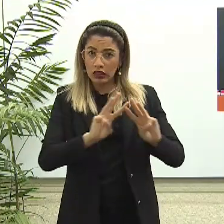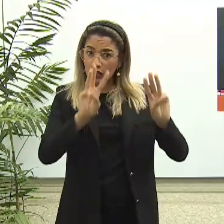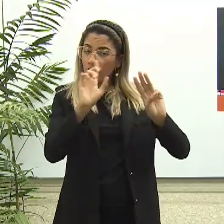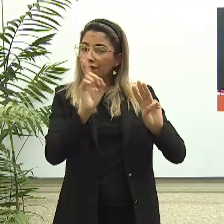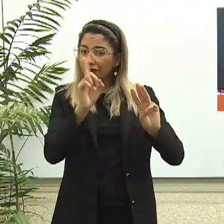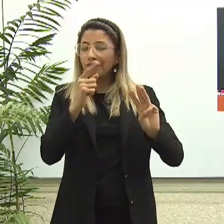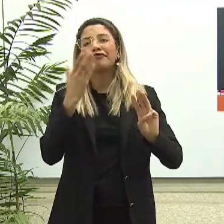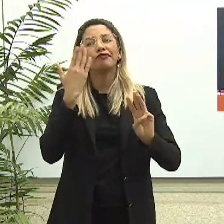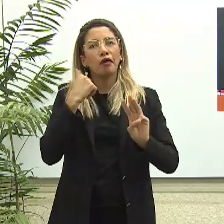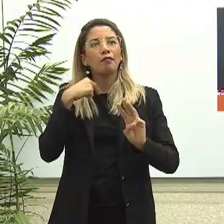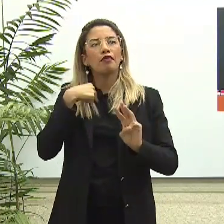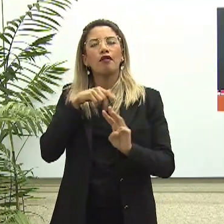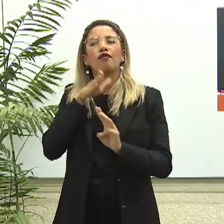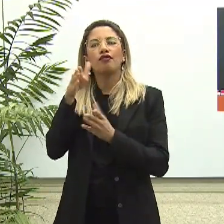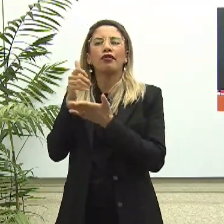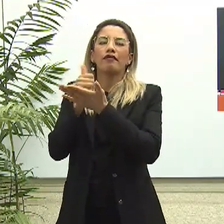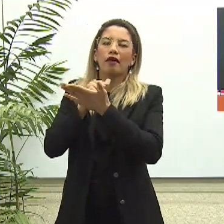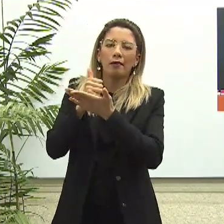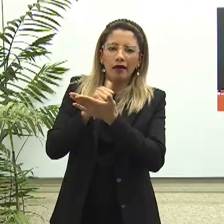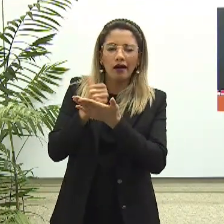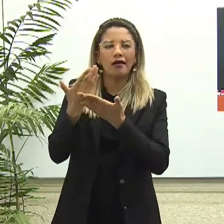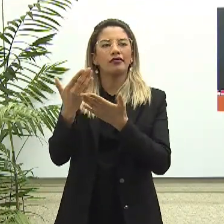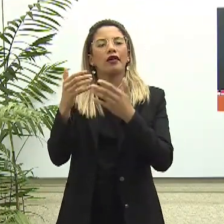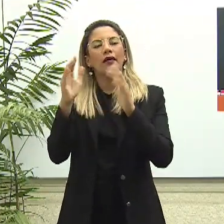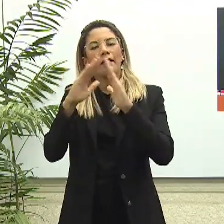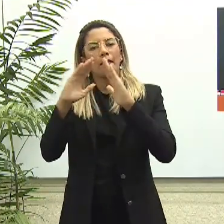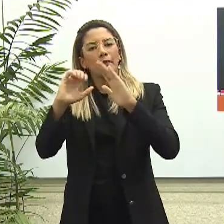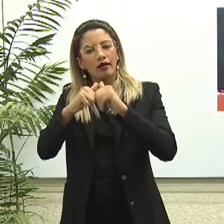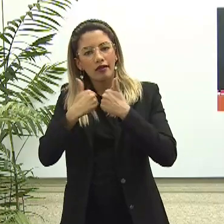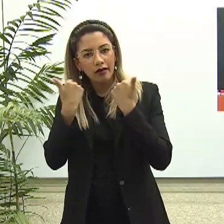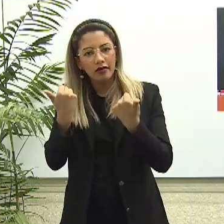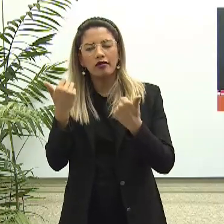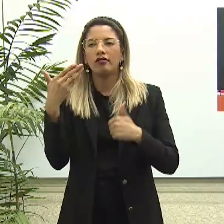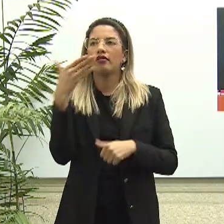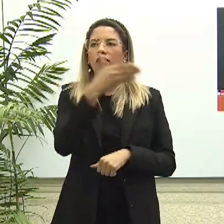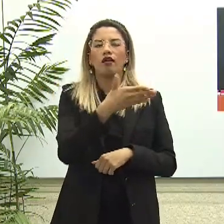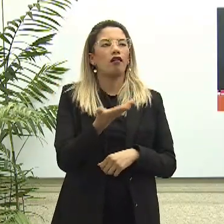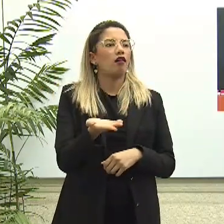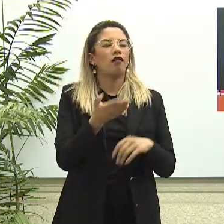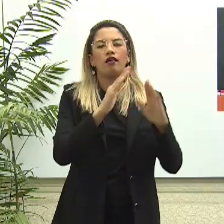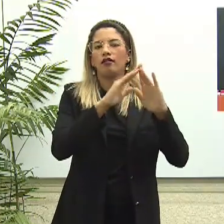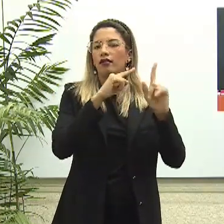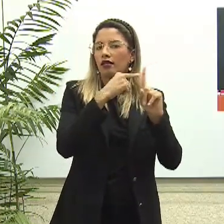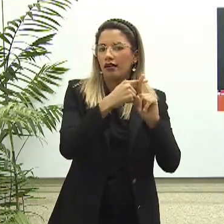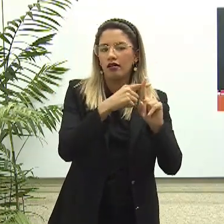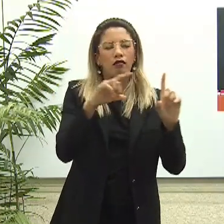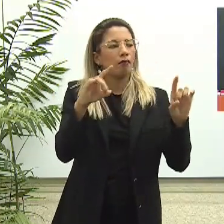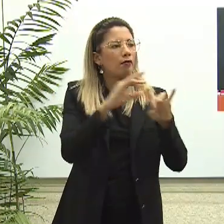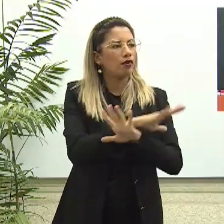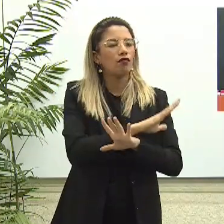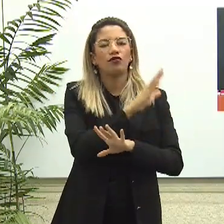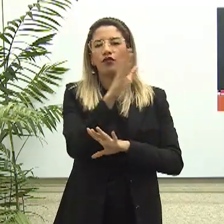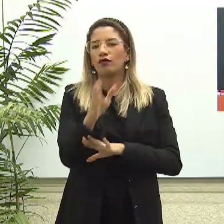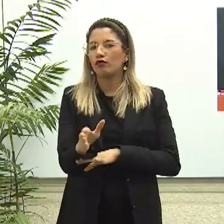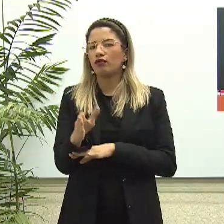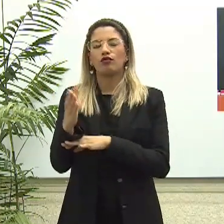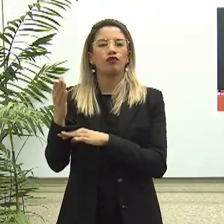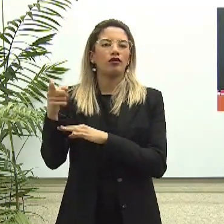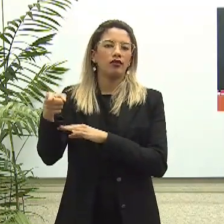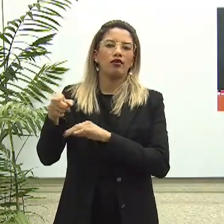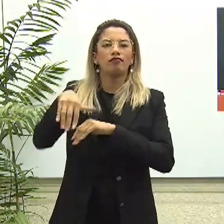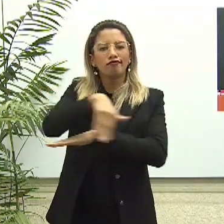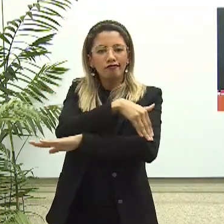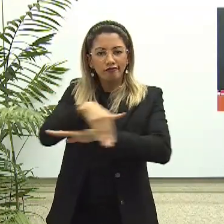se eu entrei na farmácia se eu fui na padaria se eu fui depois da padaria eu fui no no na igreja depois da igreja eu fui na boca de fumo